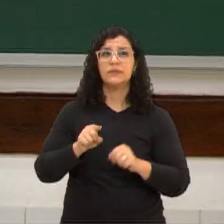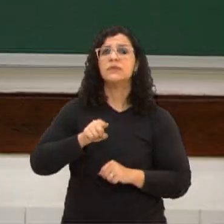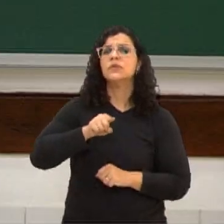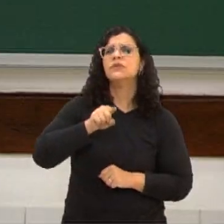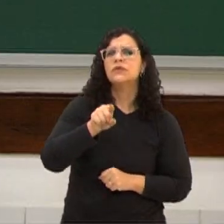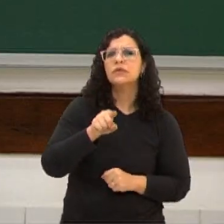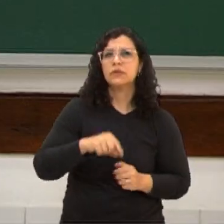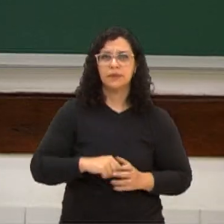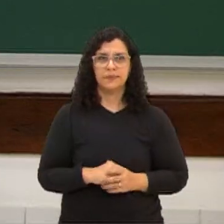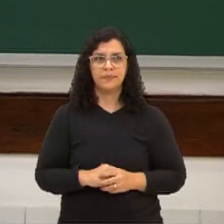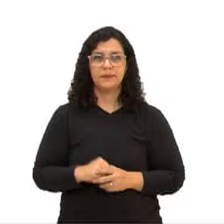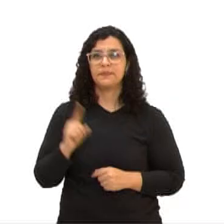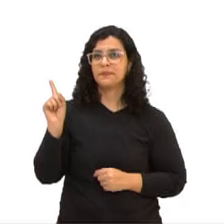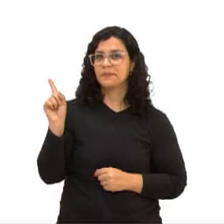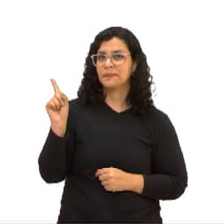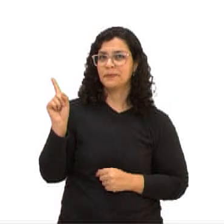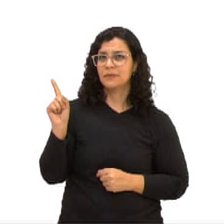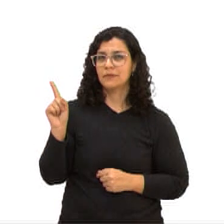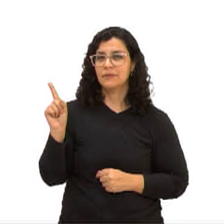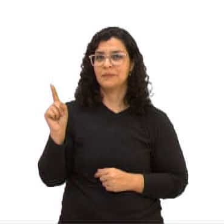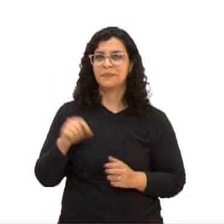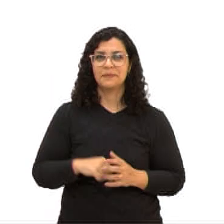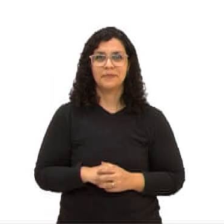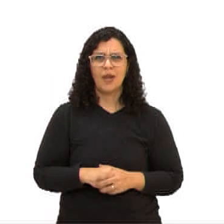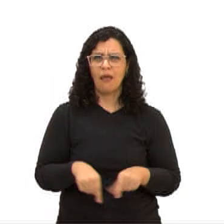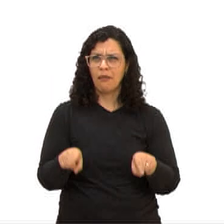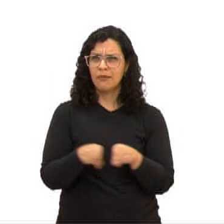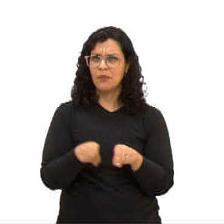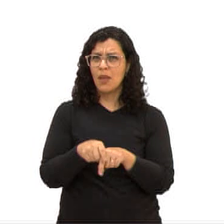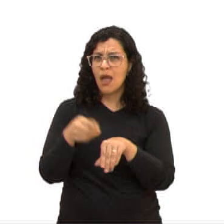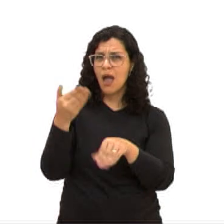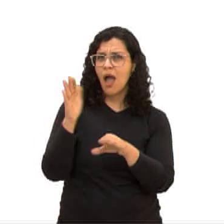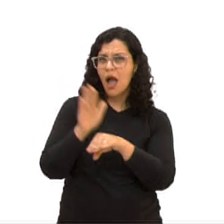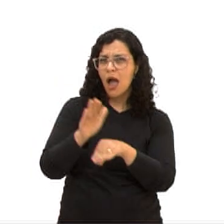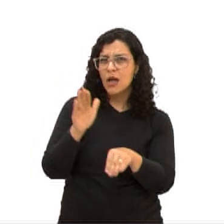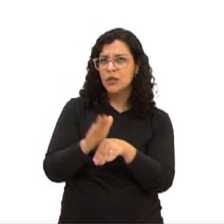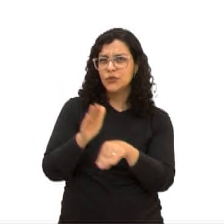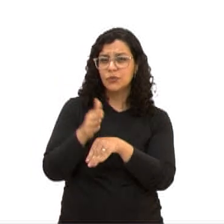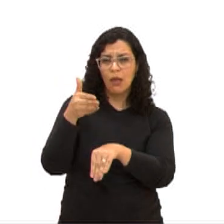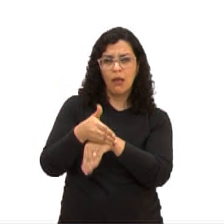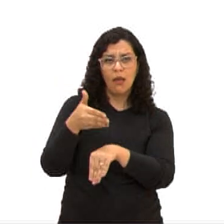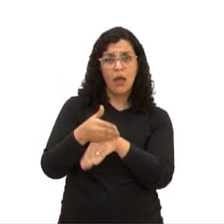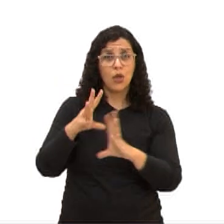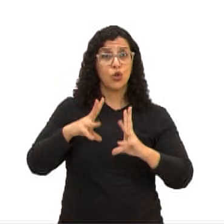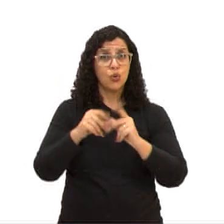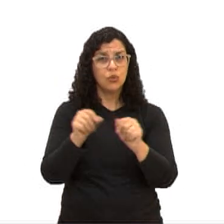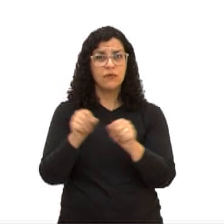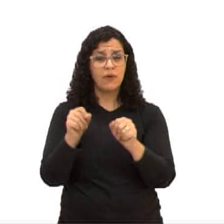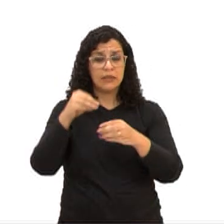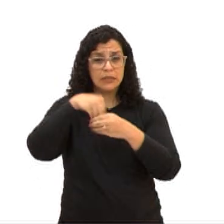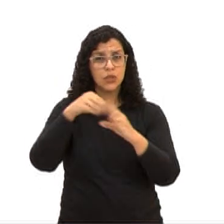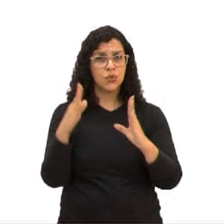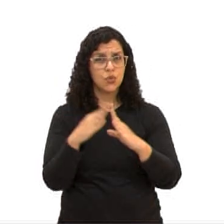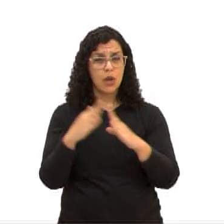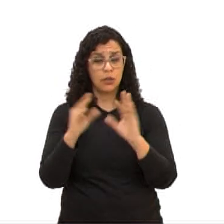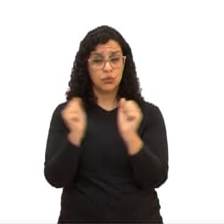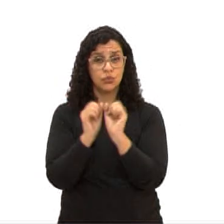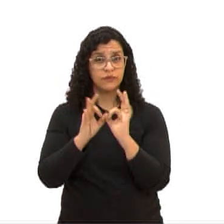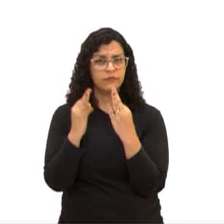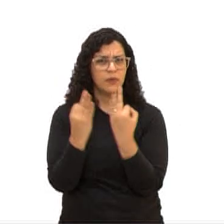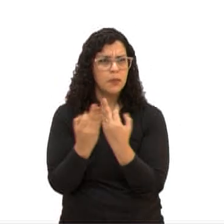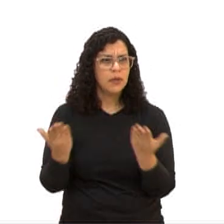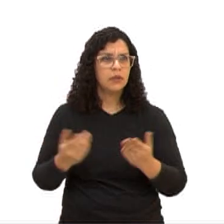tu? Participas das tarefas diárias de tu casa? Então, você participa das tarefas diárias da tua casa com a tua